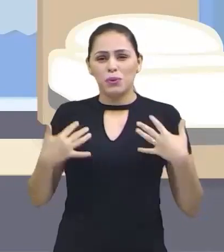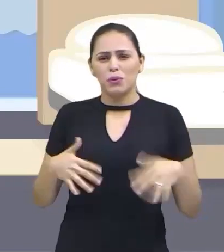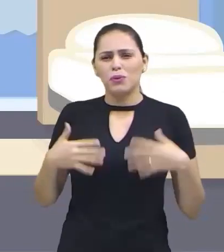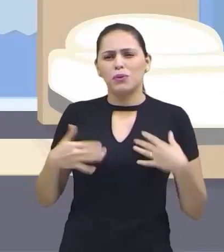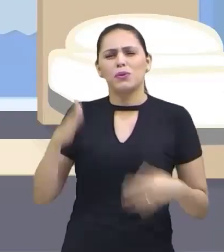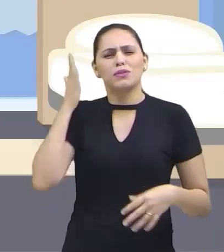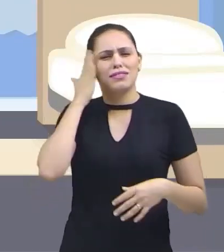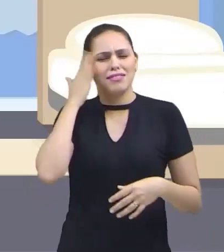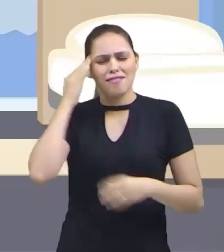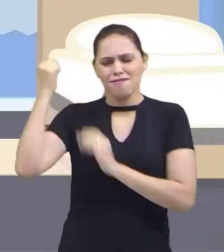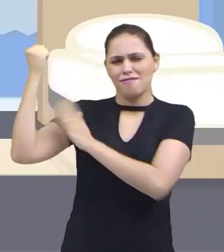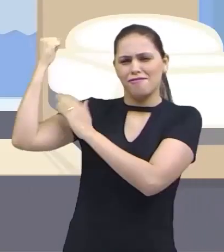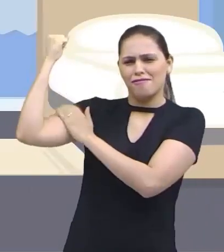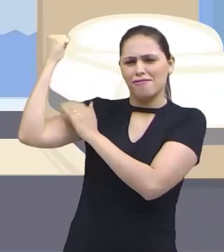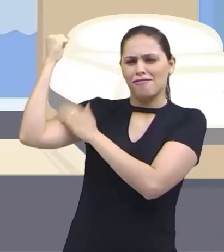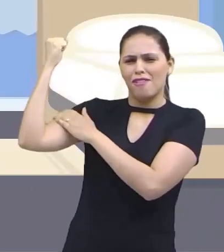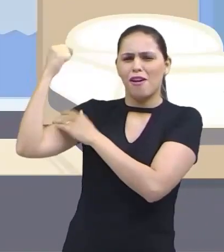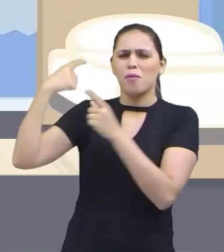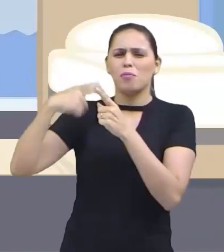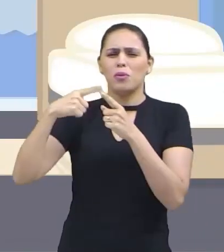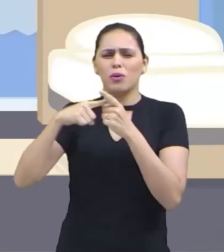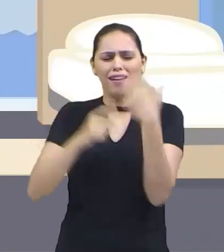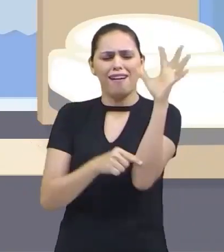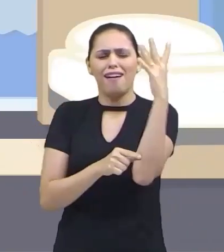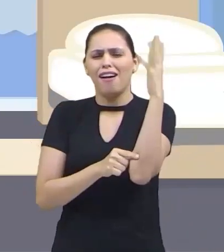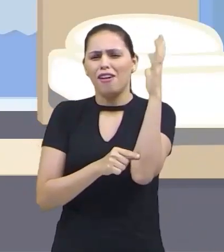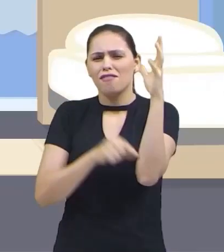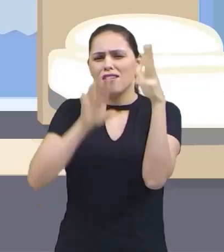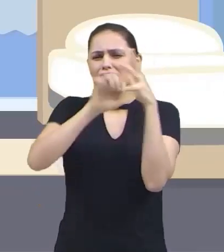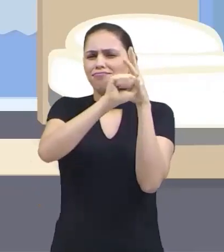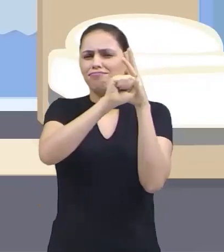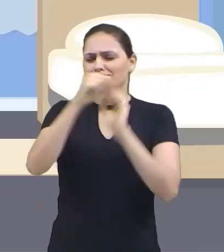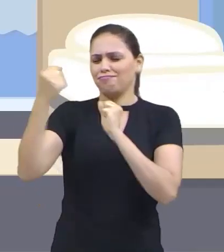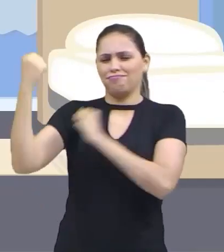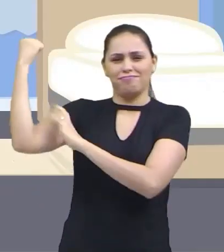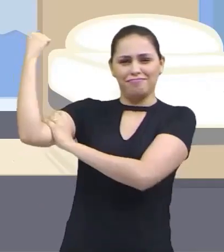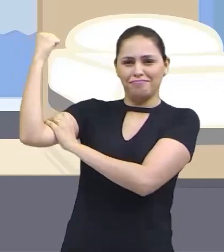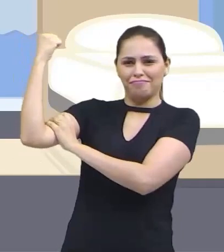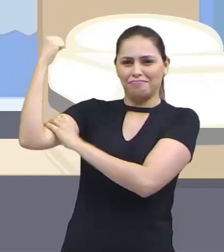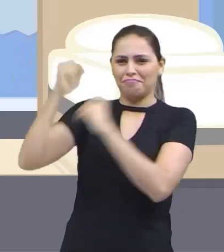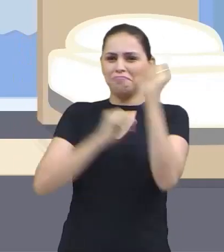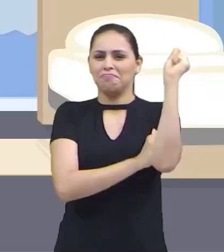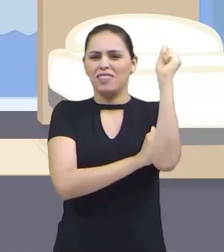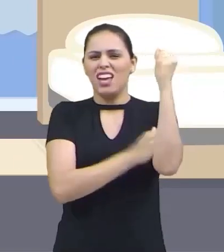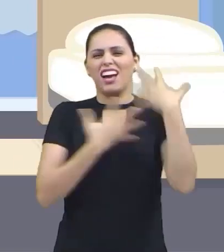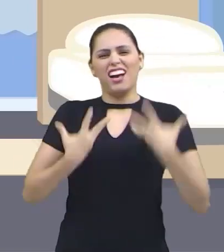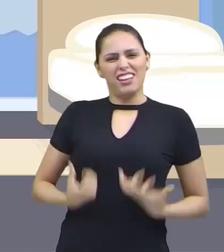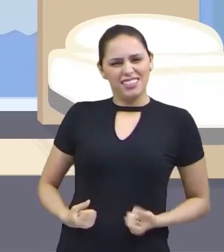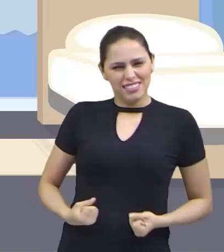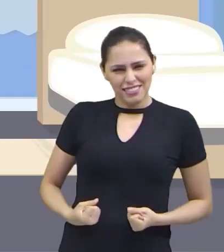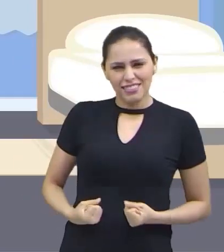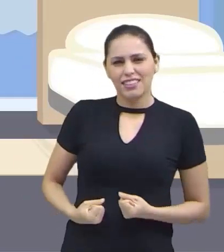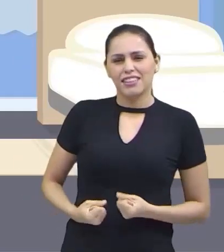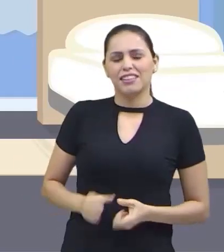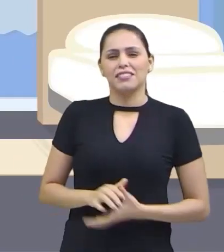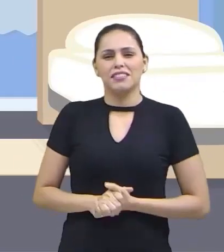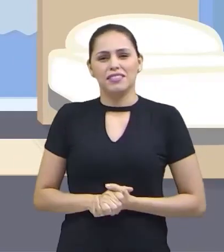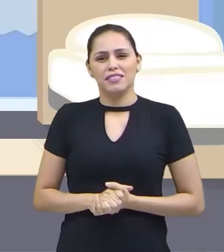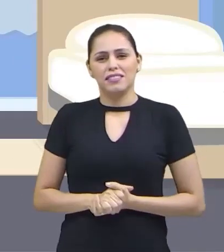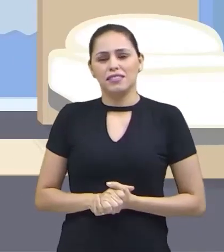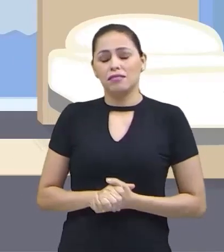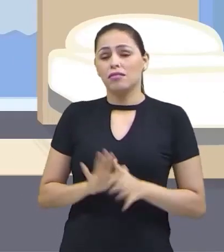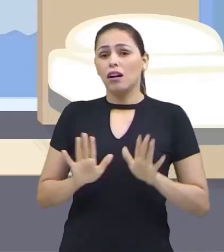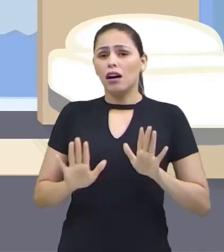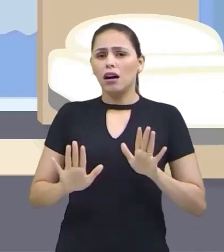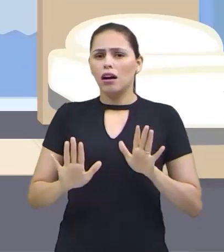Tarzan é forte. Porque ele se balança nessas árvores, ele fica muito forte. Como se balançar deixa a gente cansado, hein? Tô cansado. Eita, peraí,